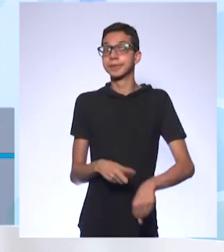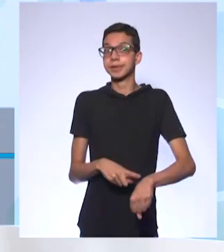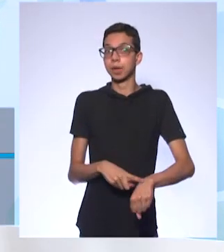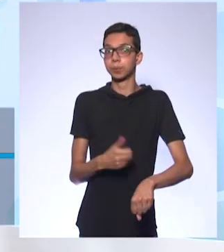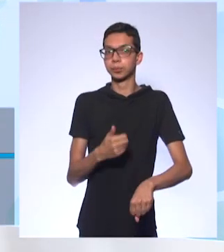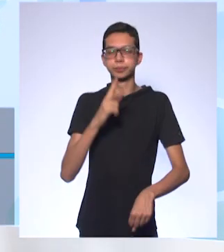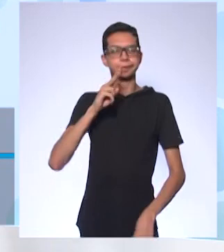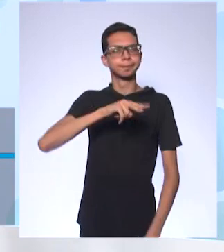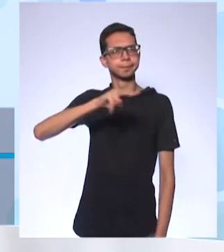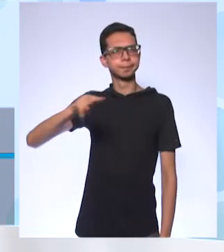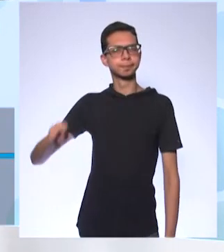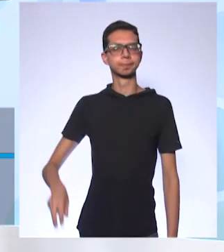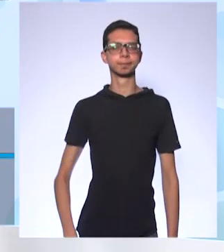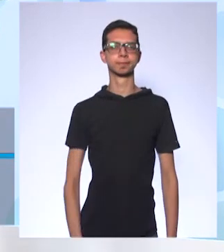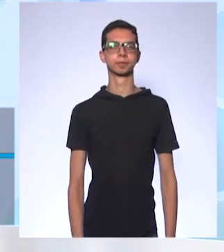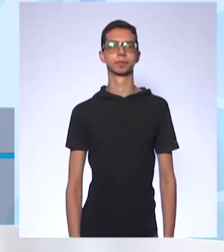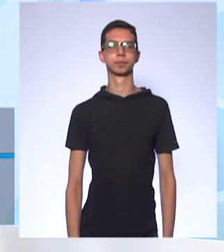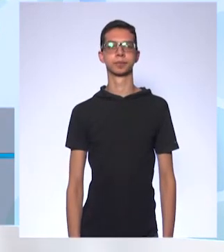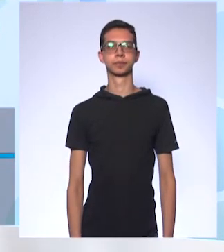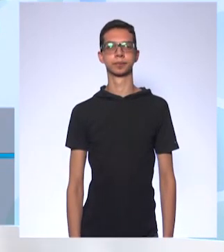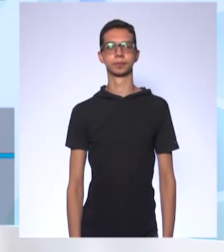tempo.